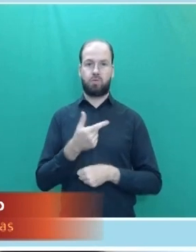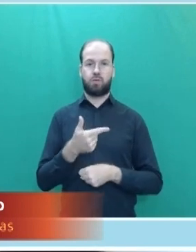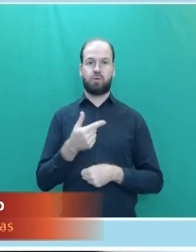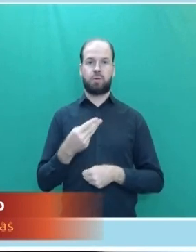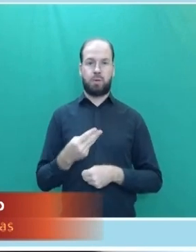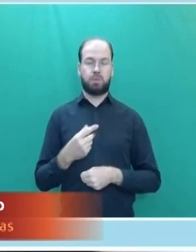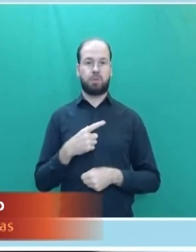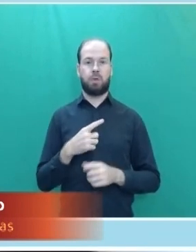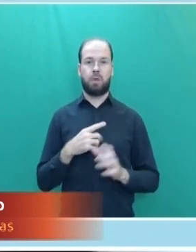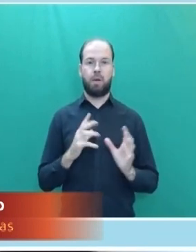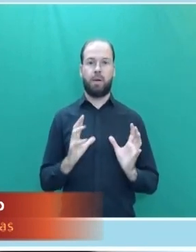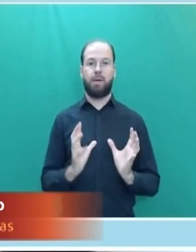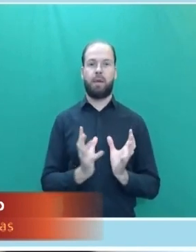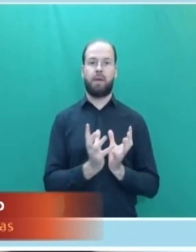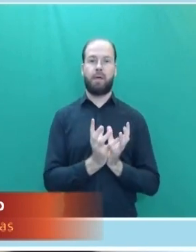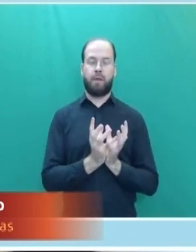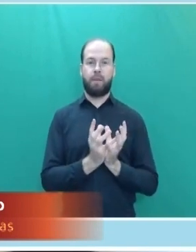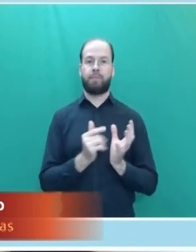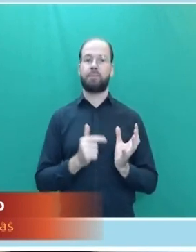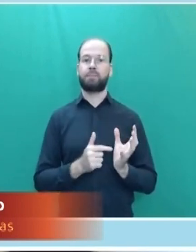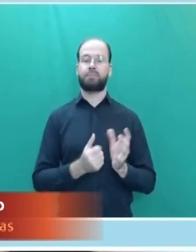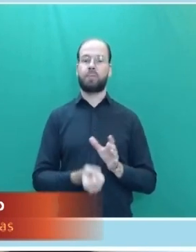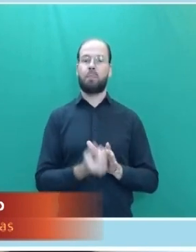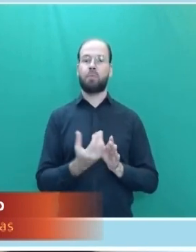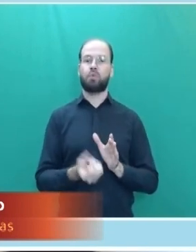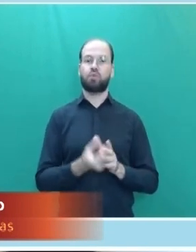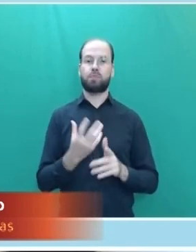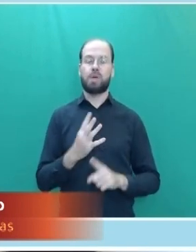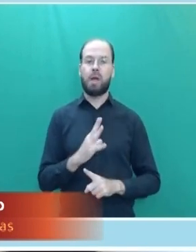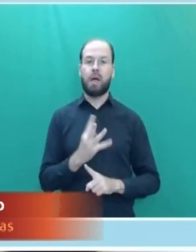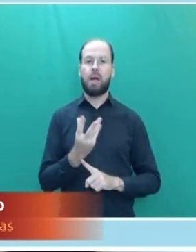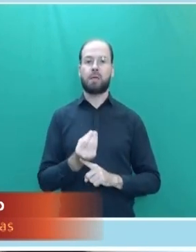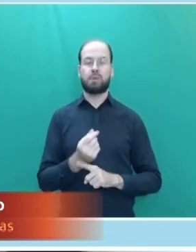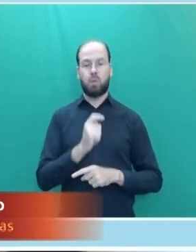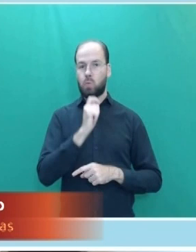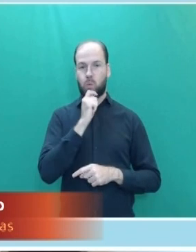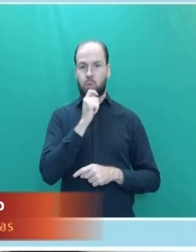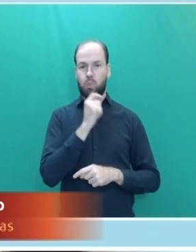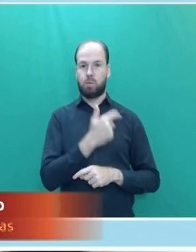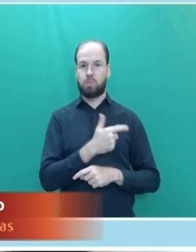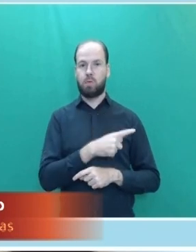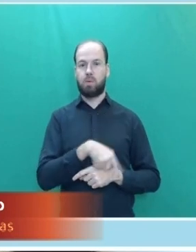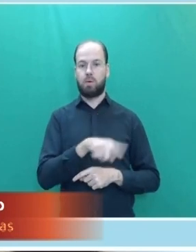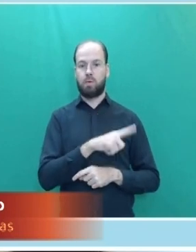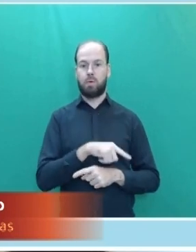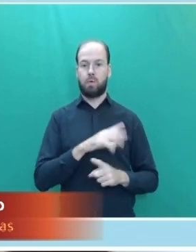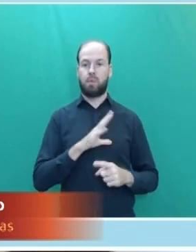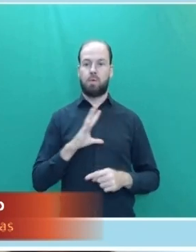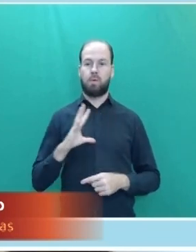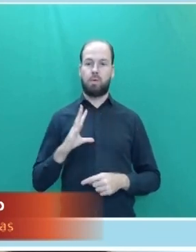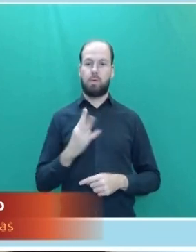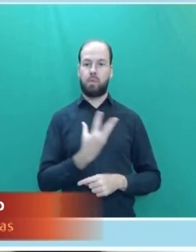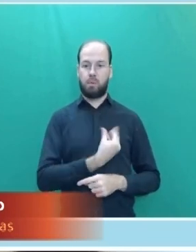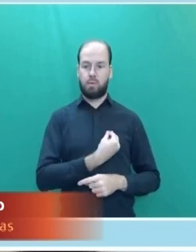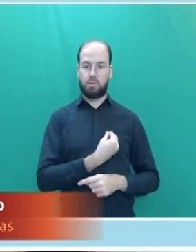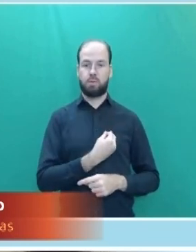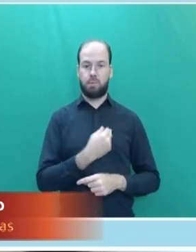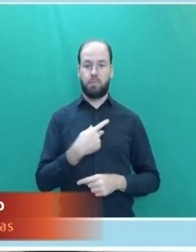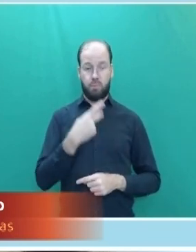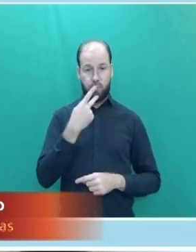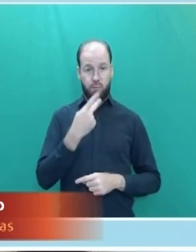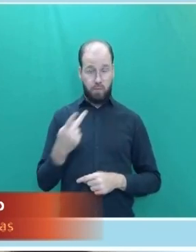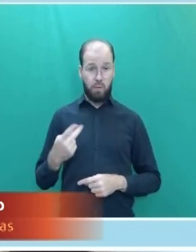equipe para produzir uma obra de arte que não tenha nenhuma pessoa trans, né? E aí eu digo mais, sendo